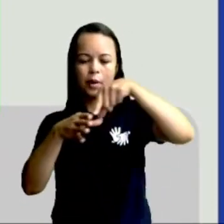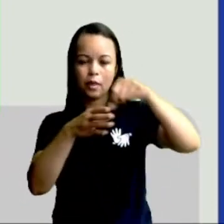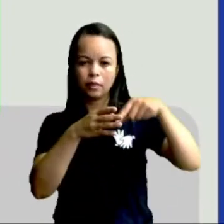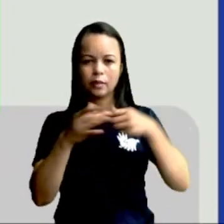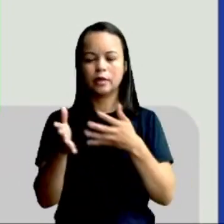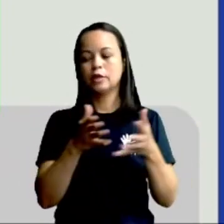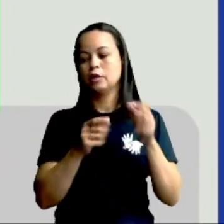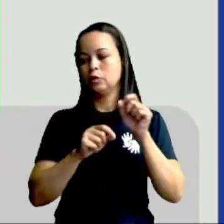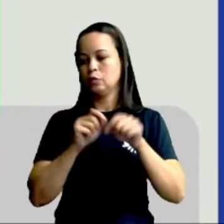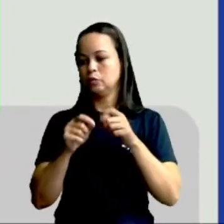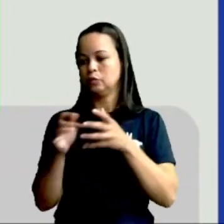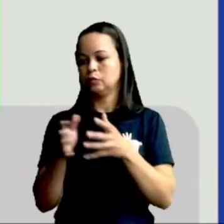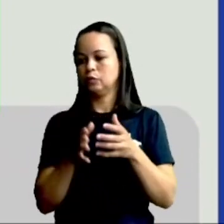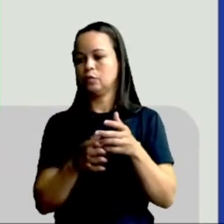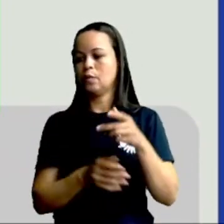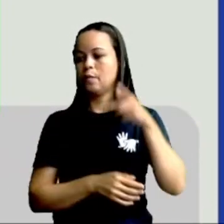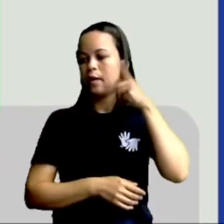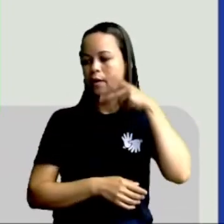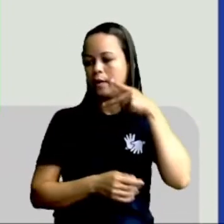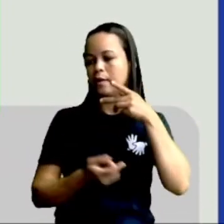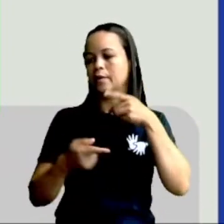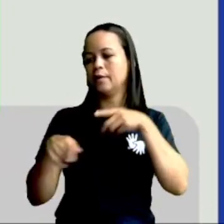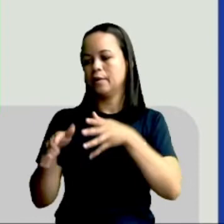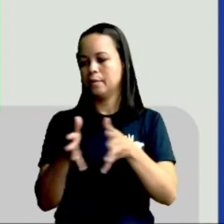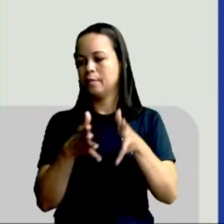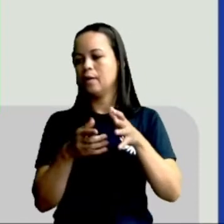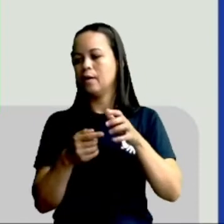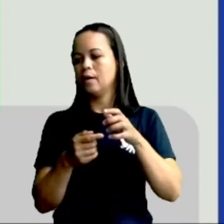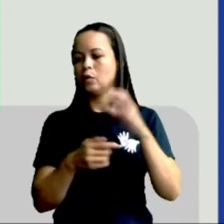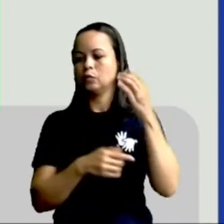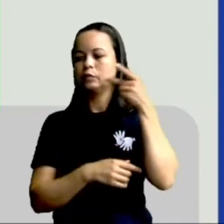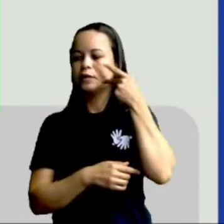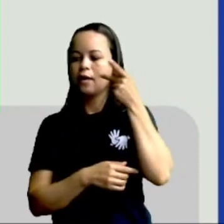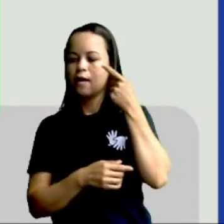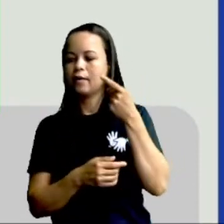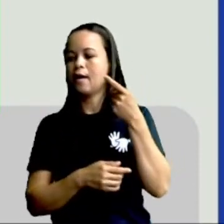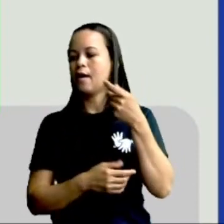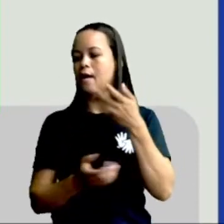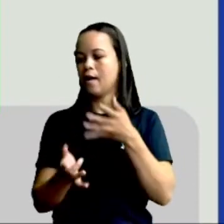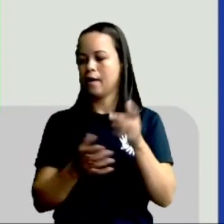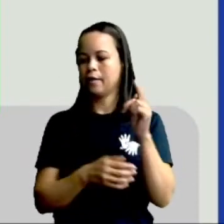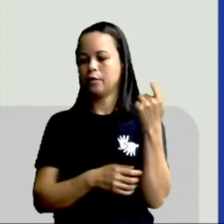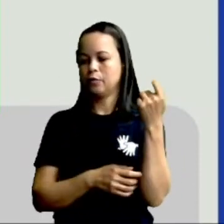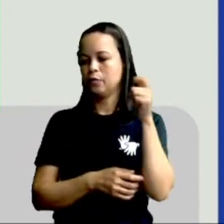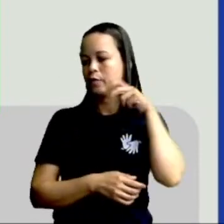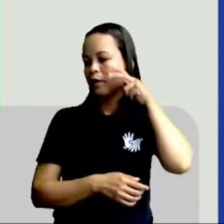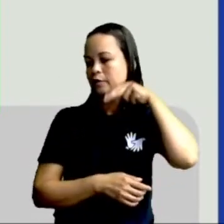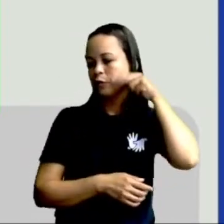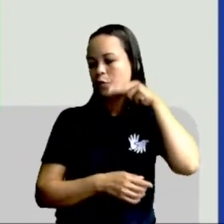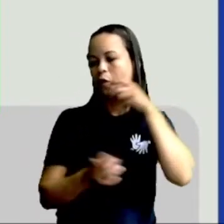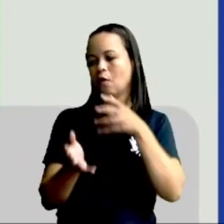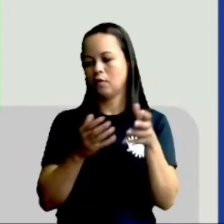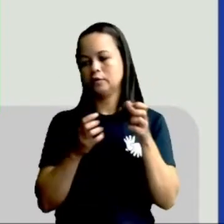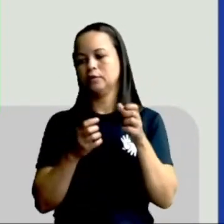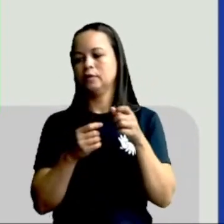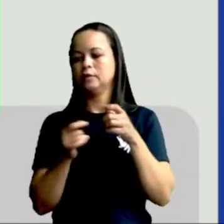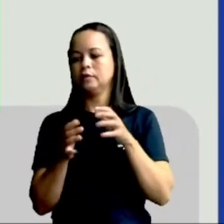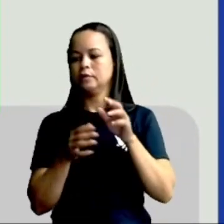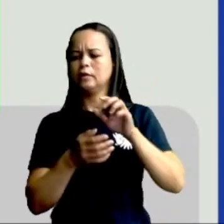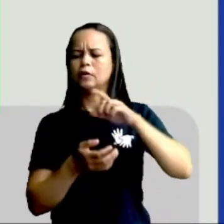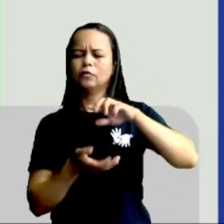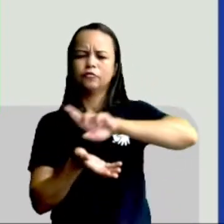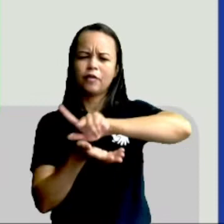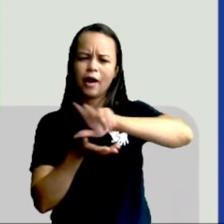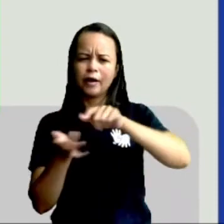o tabaco na Bahia, o caju no Piauí, Paraíba e Ceará, uvas finas,